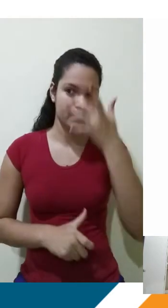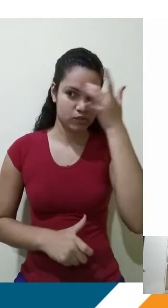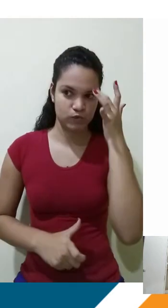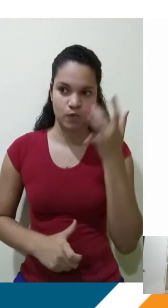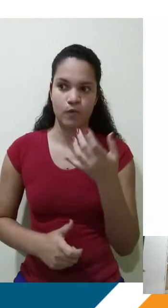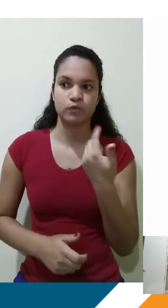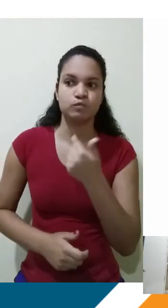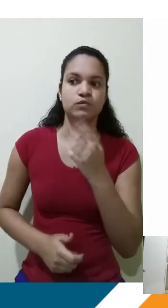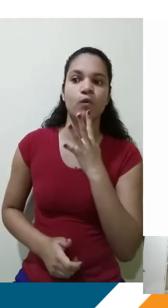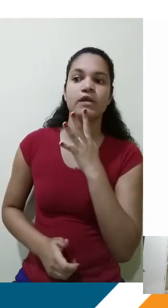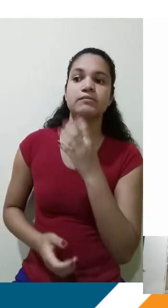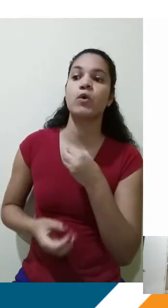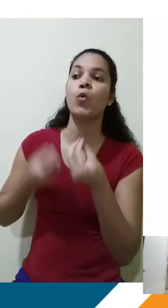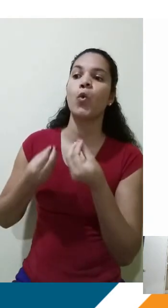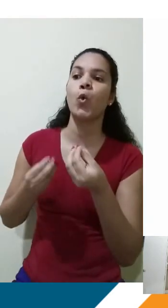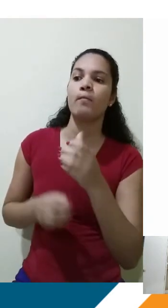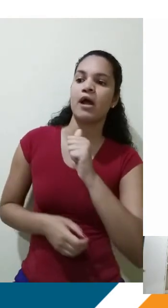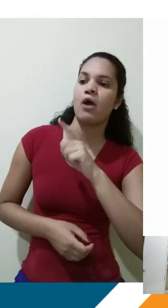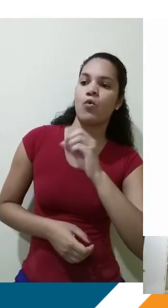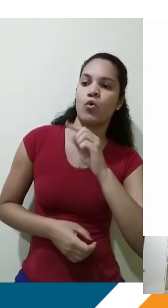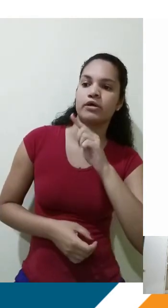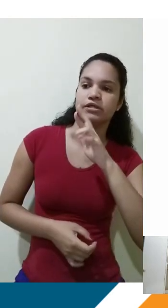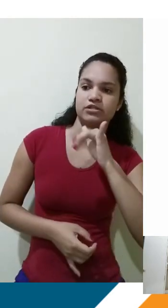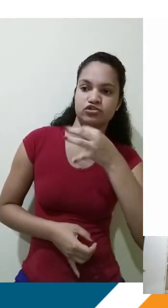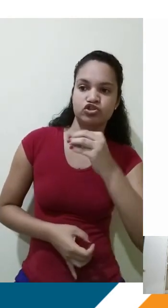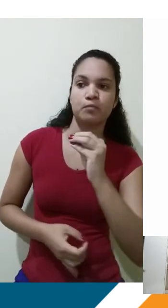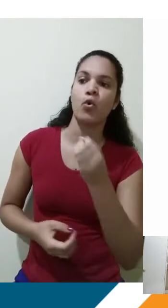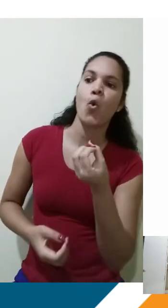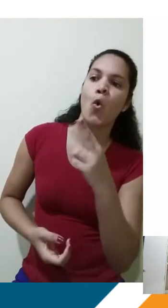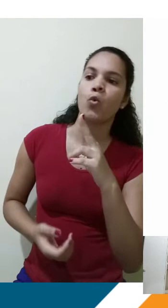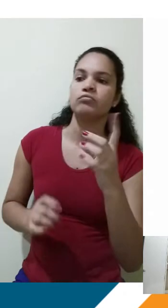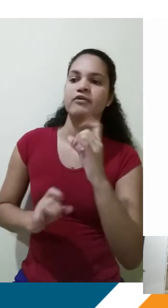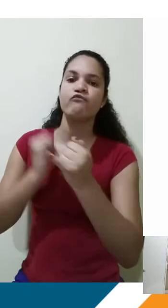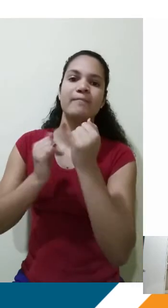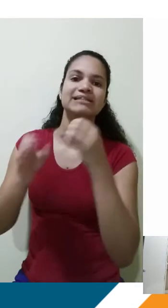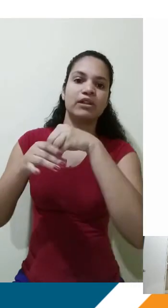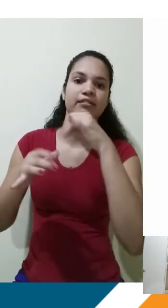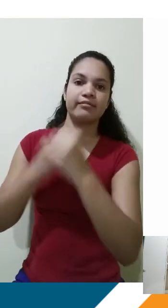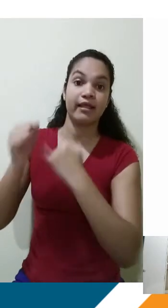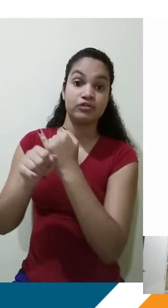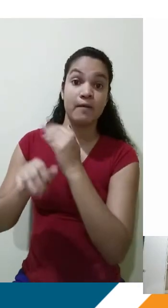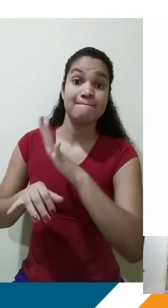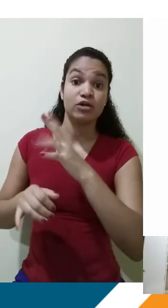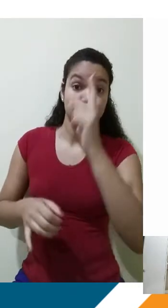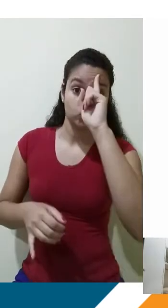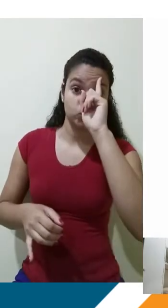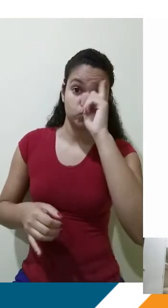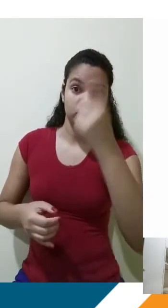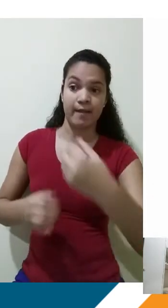não tem conhecimento de como funcionam os algoritmos e o processo de controle de dados da internet, mas continuam sendo manipuladas